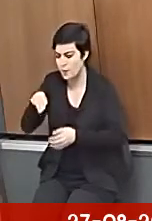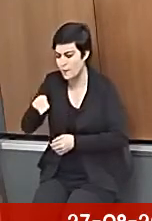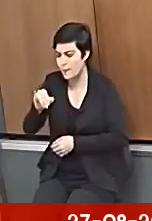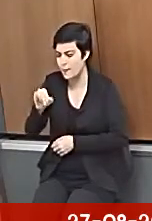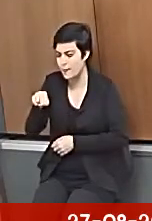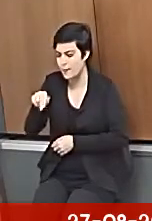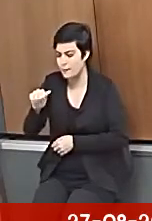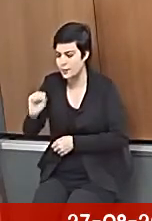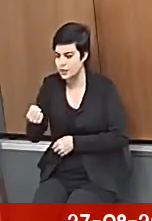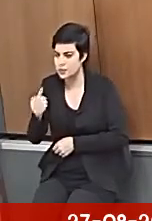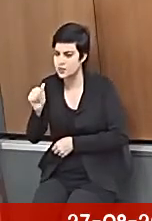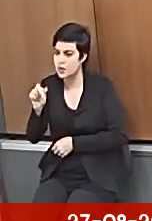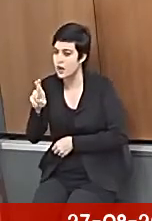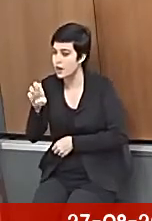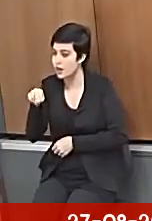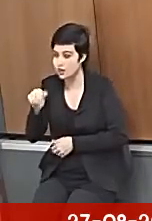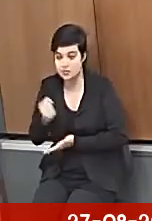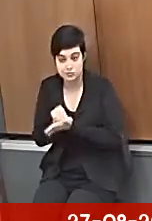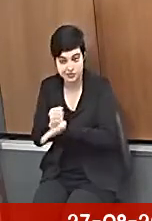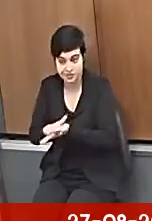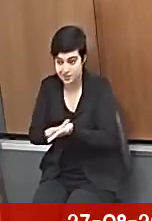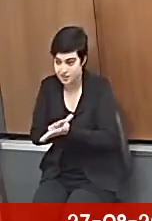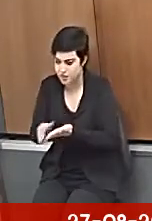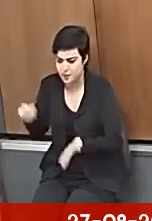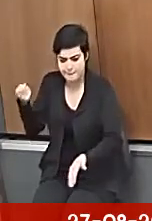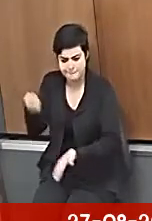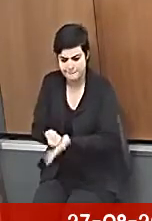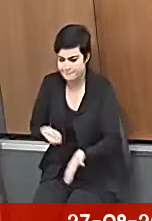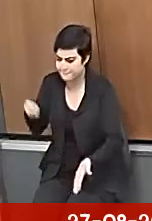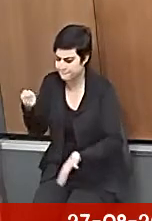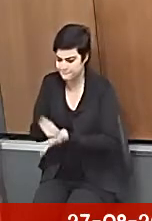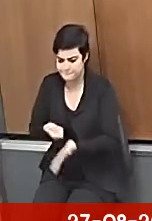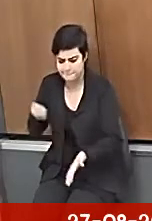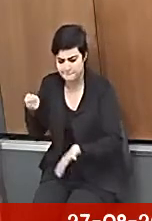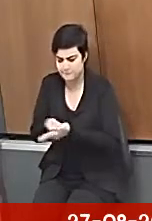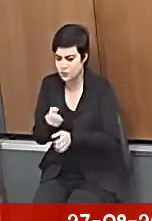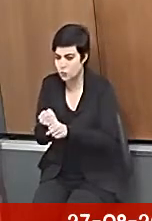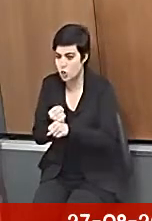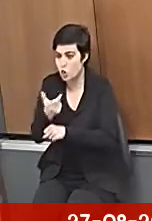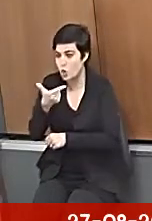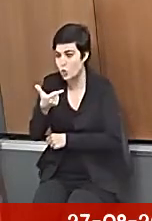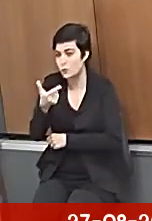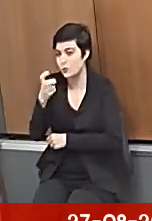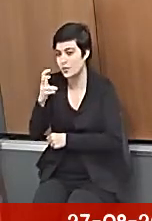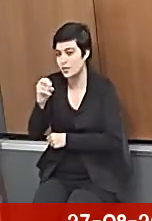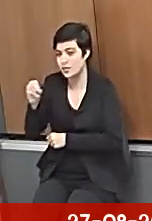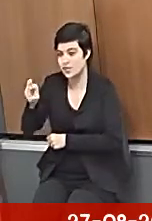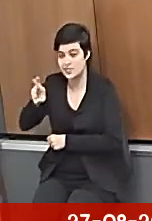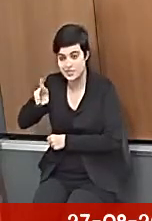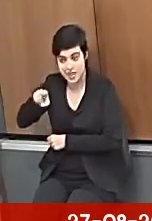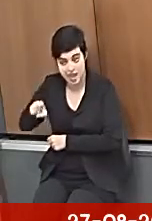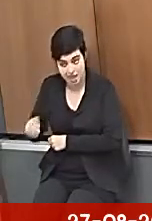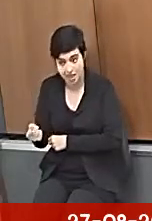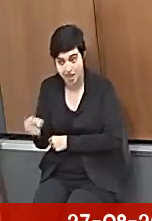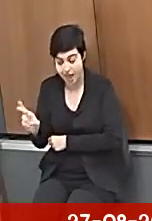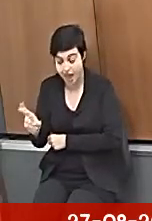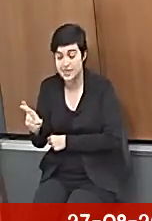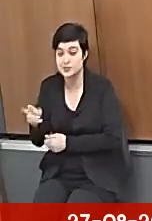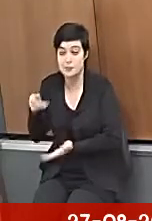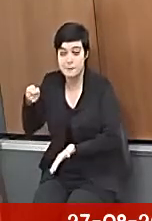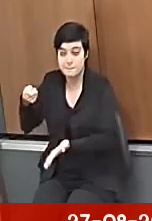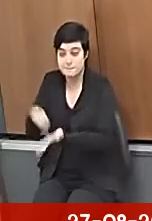do mesmo jeito que a gente paga tribuna que é caro e dois mil e trezentos reais anual para assistir jogo é a sogra paga a minas